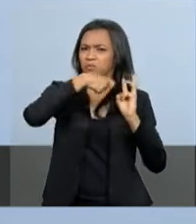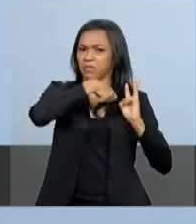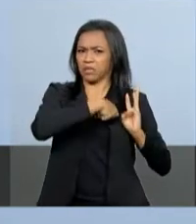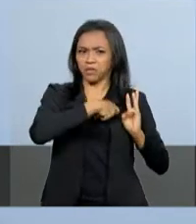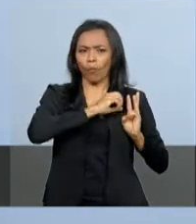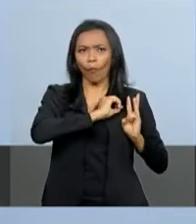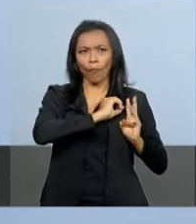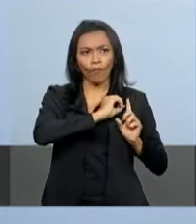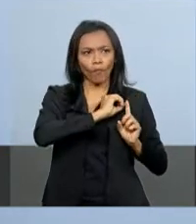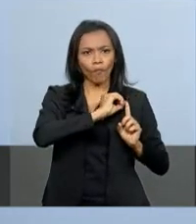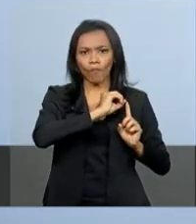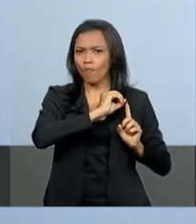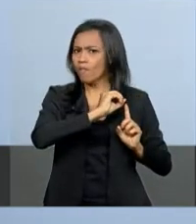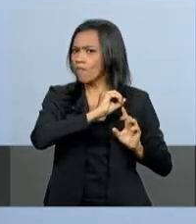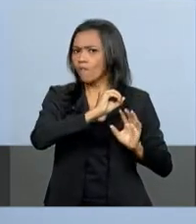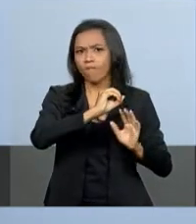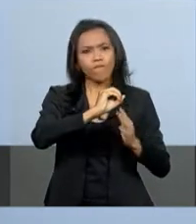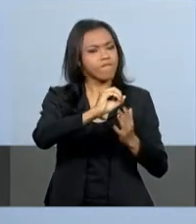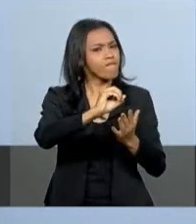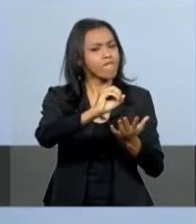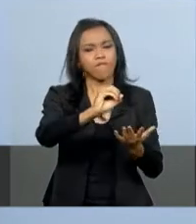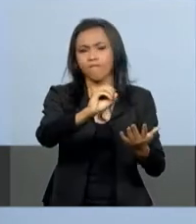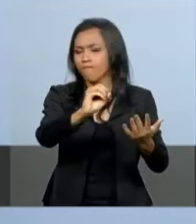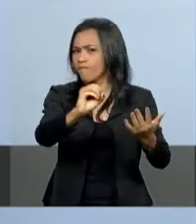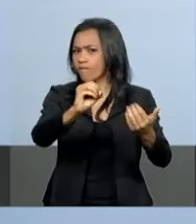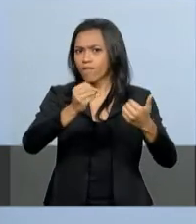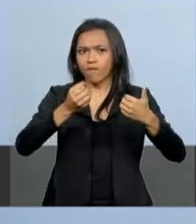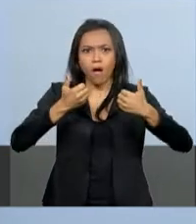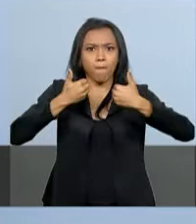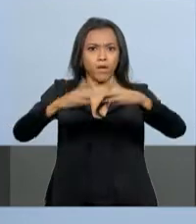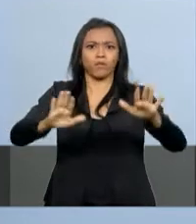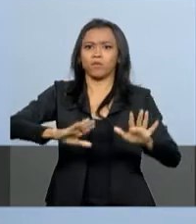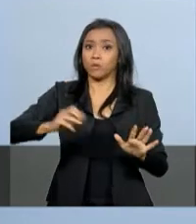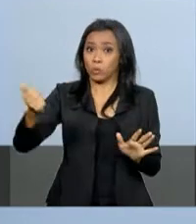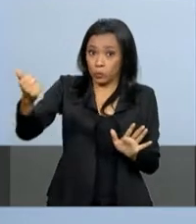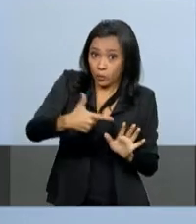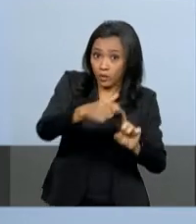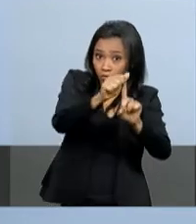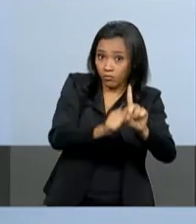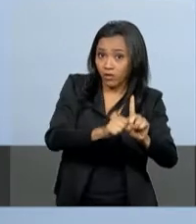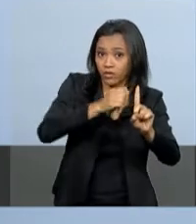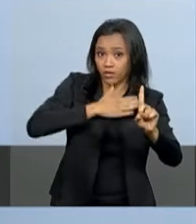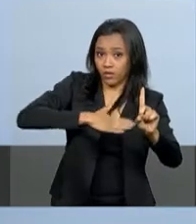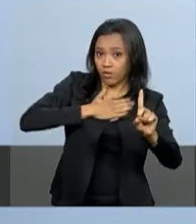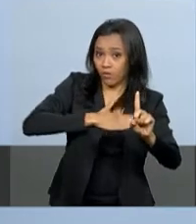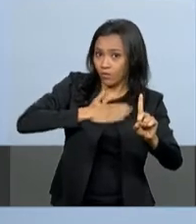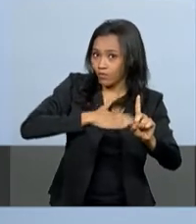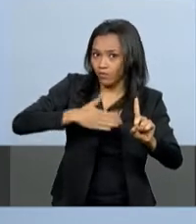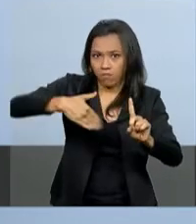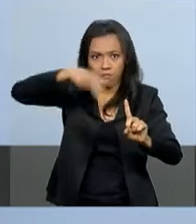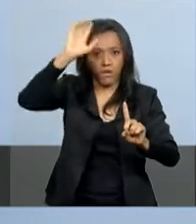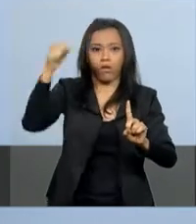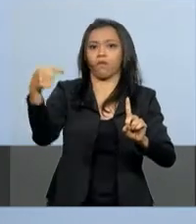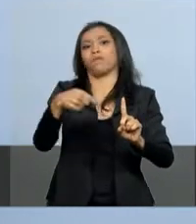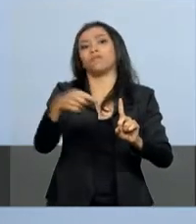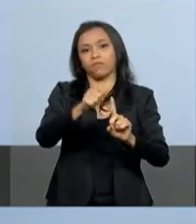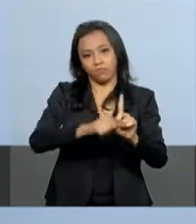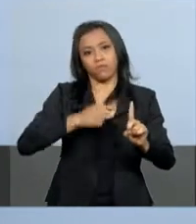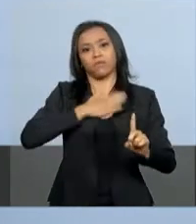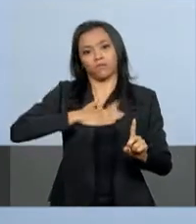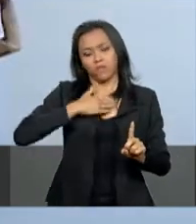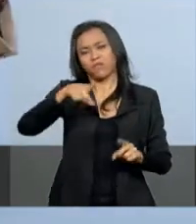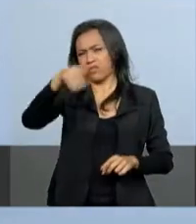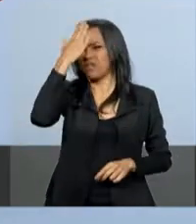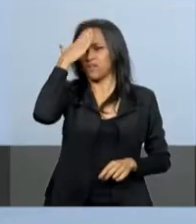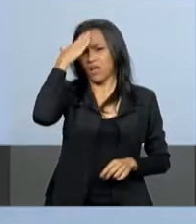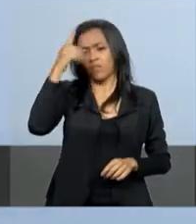uma abertura tão grande uma contratação tão grande como se deu no mês de agosto vocês sabem que houve uma